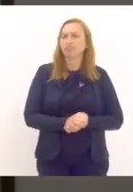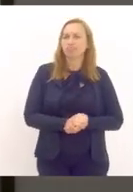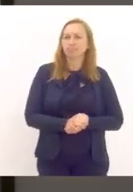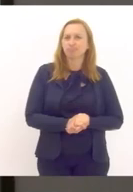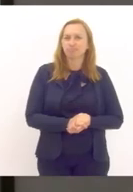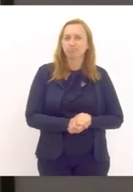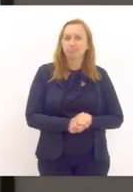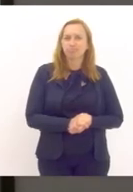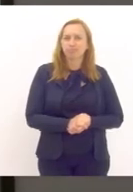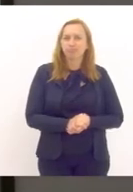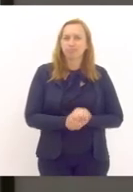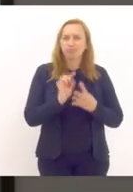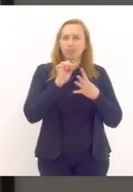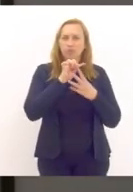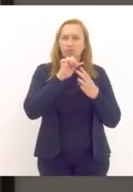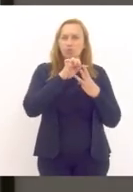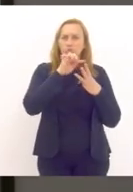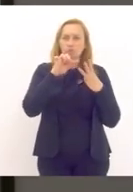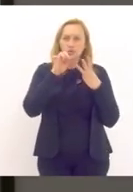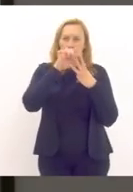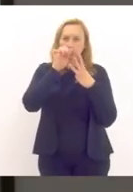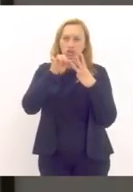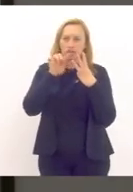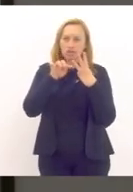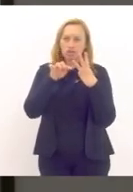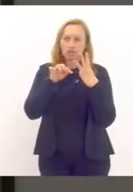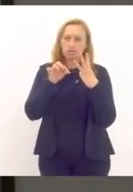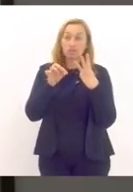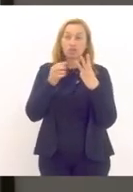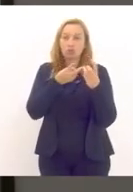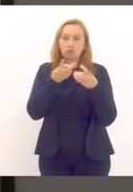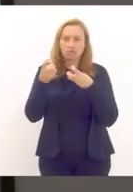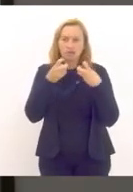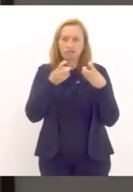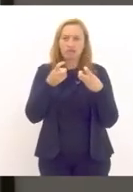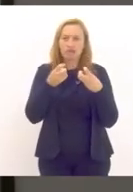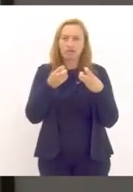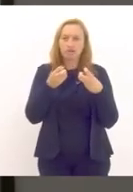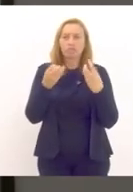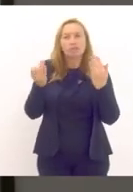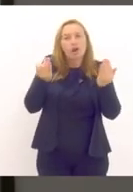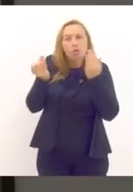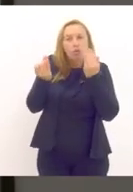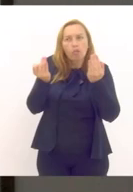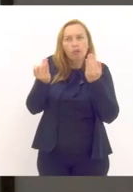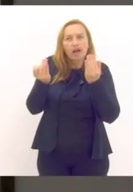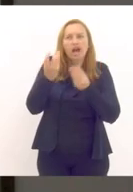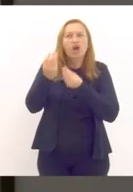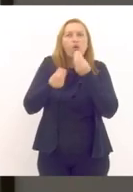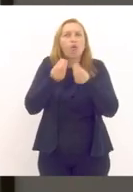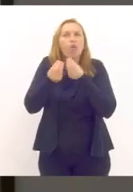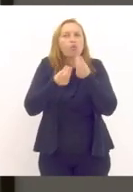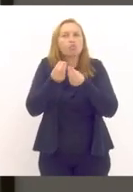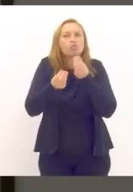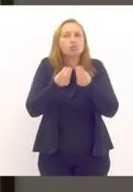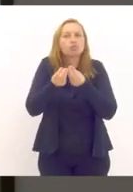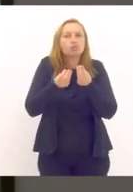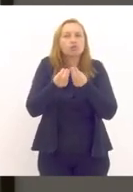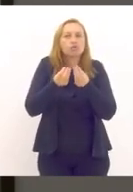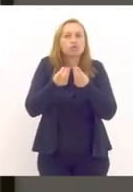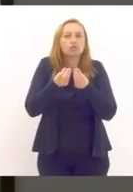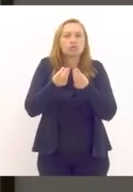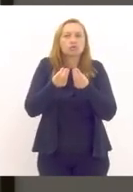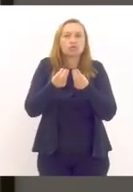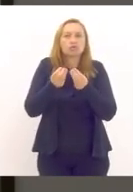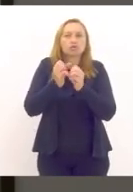peguei os três quadrimestres para nós observarmos e aproveitei para comparar como é que eles foram vis-à-vis